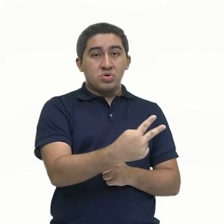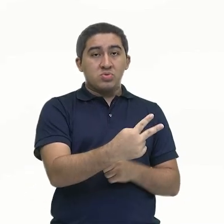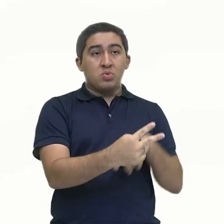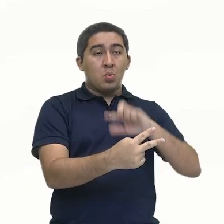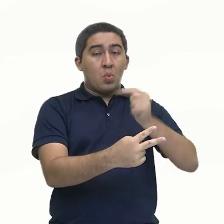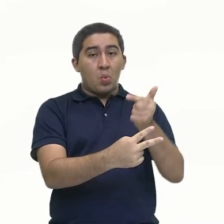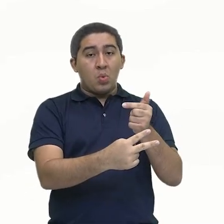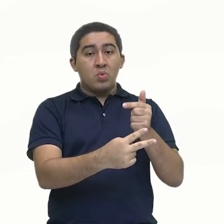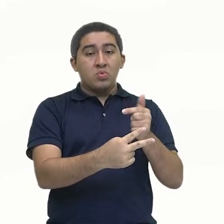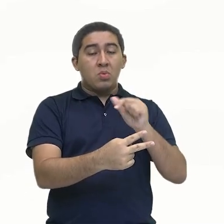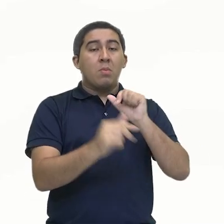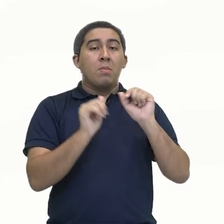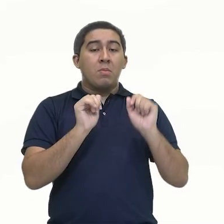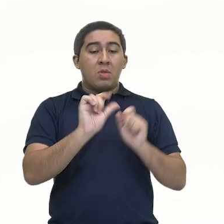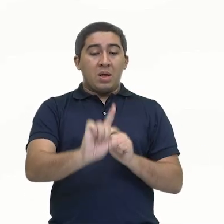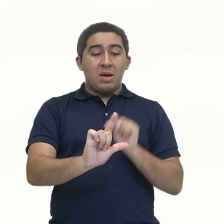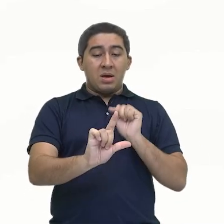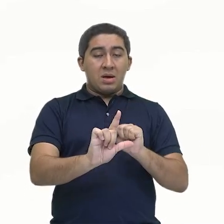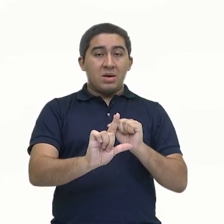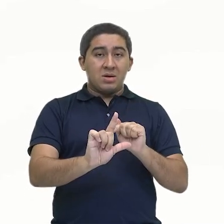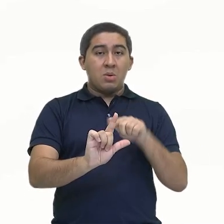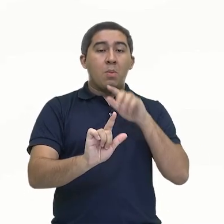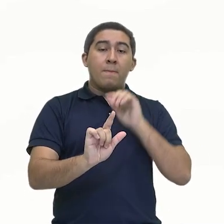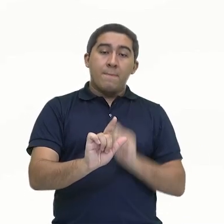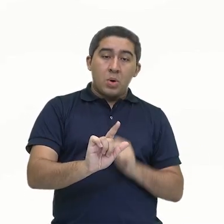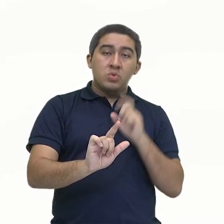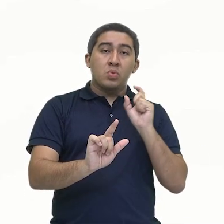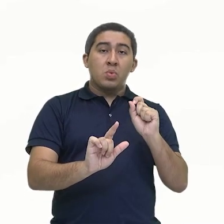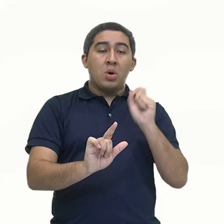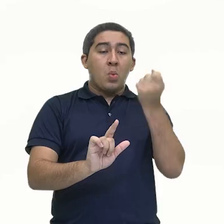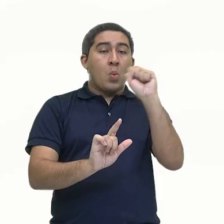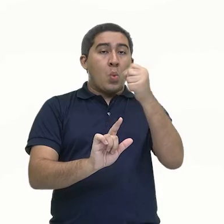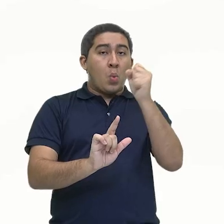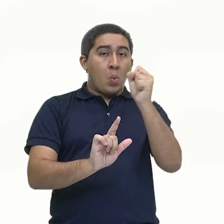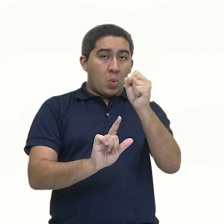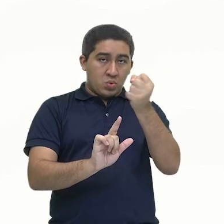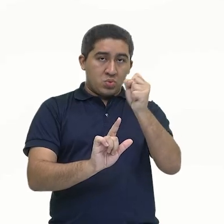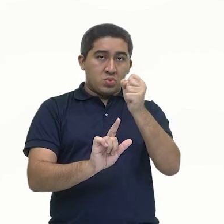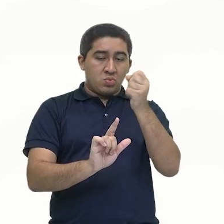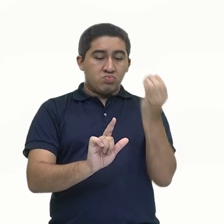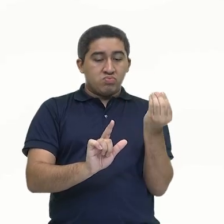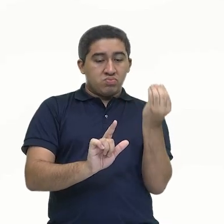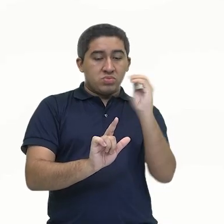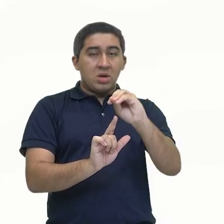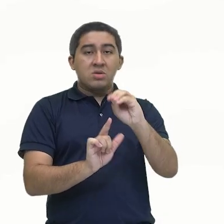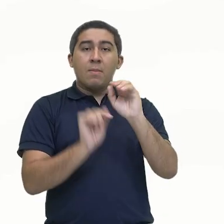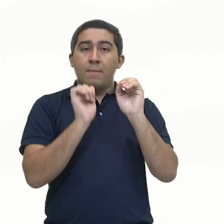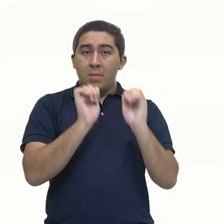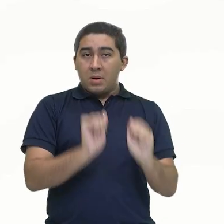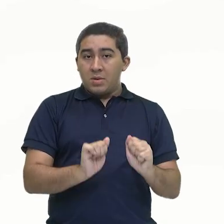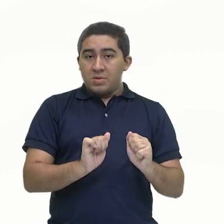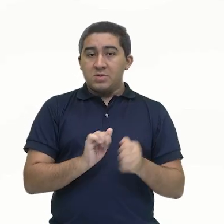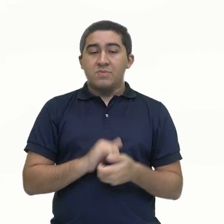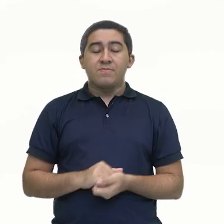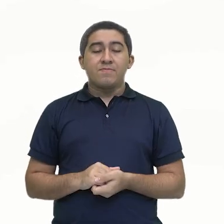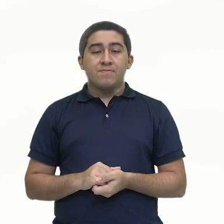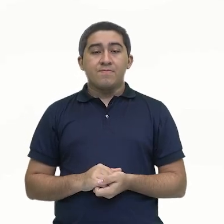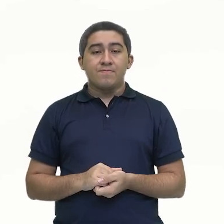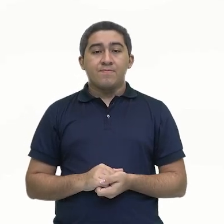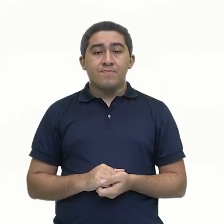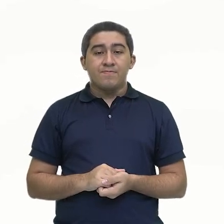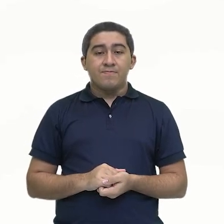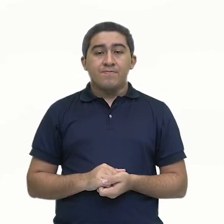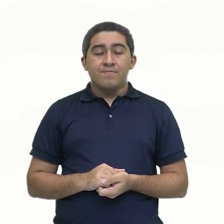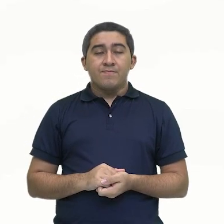No cofre chamado L, que é a camada L, você vai conseguir colocar quantas moedinhas aqui dentro? Apenas